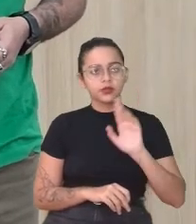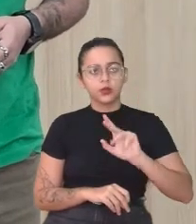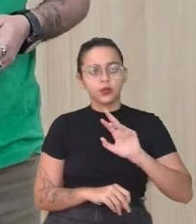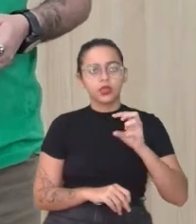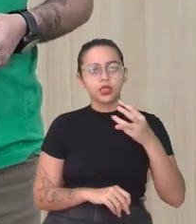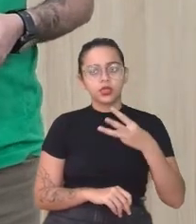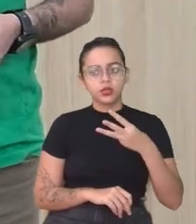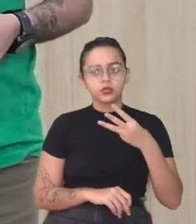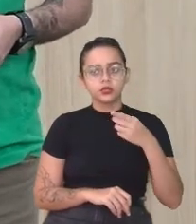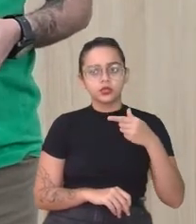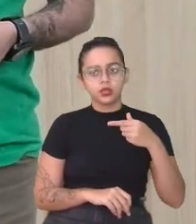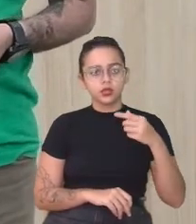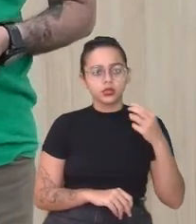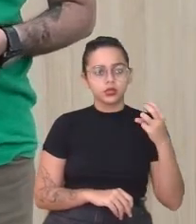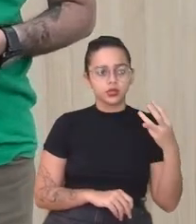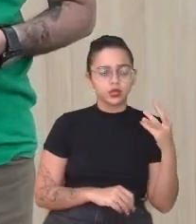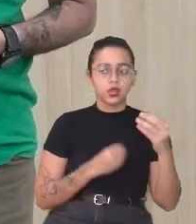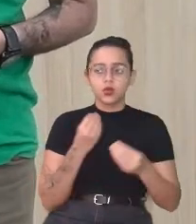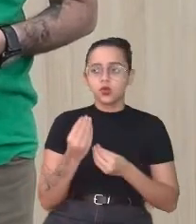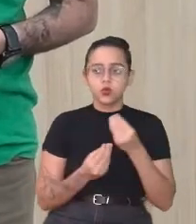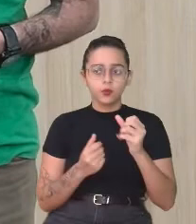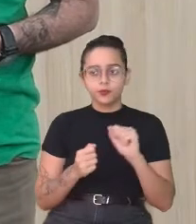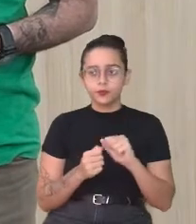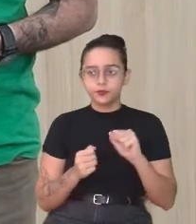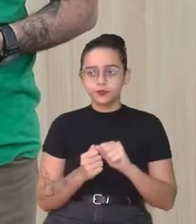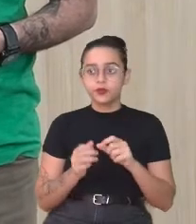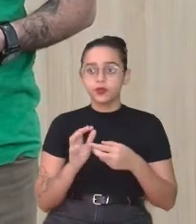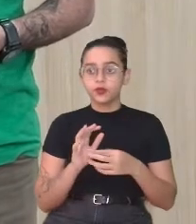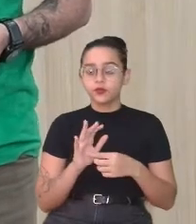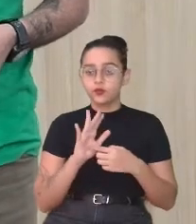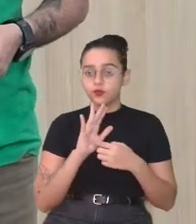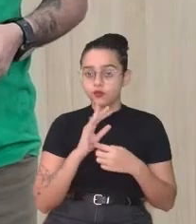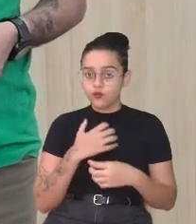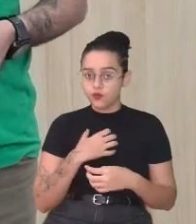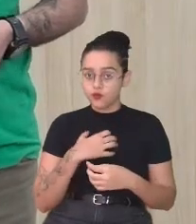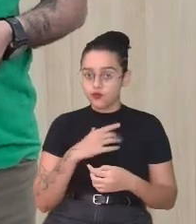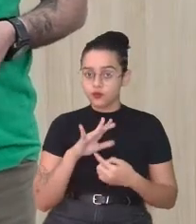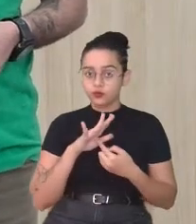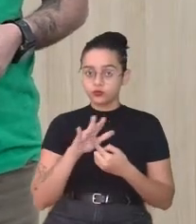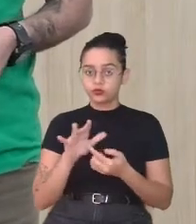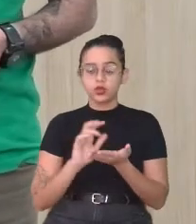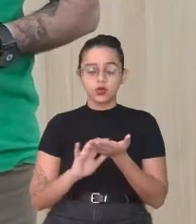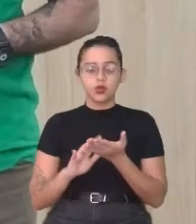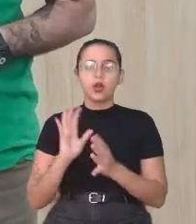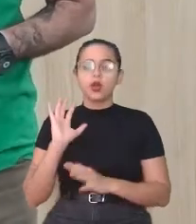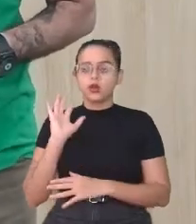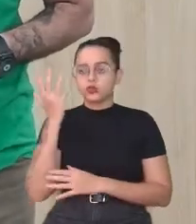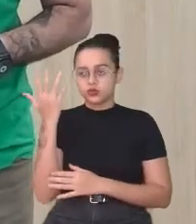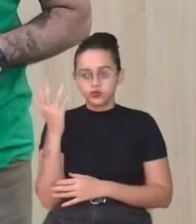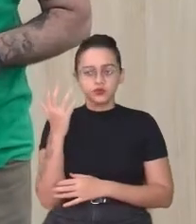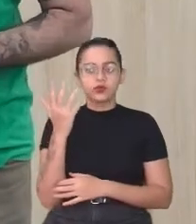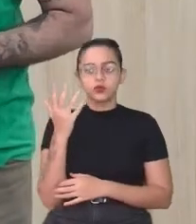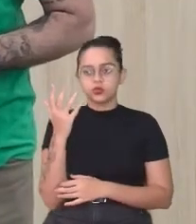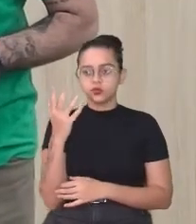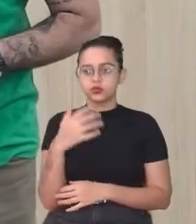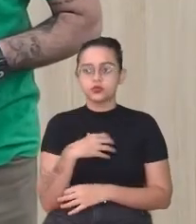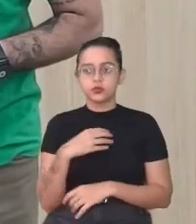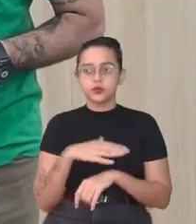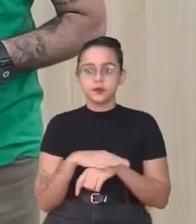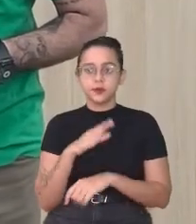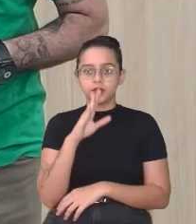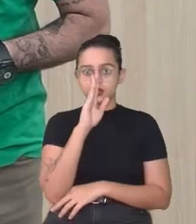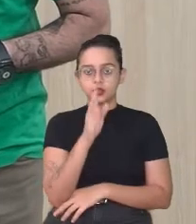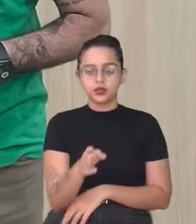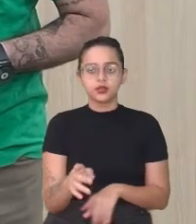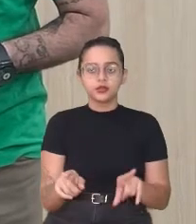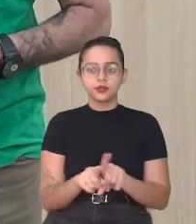373, como é que eu faria? Essa forma que eu mostrei aqui na calculadora, ela resolveria de uma forma mais